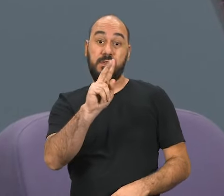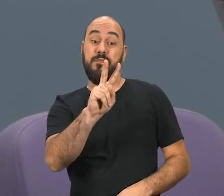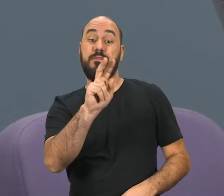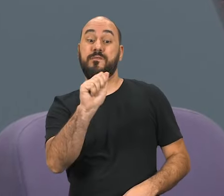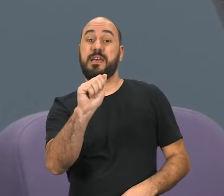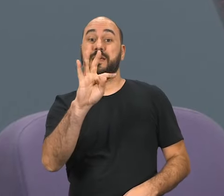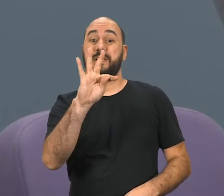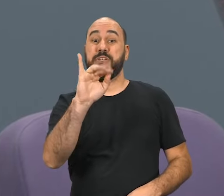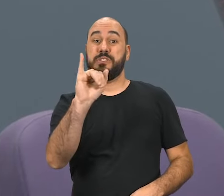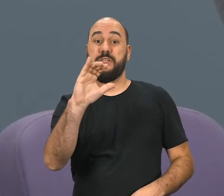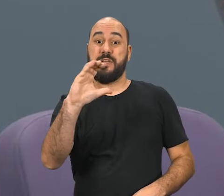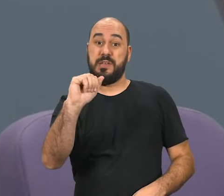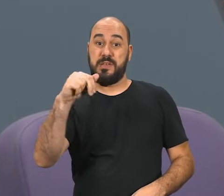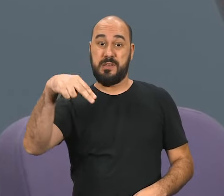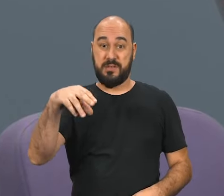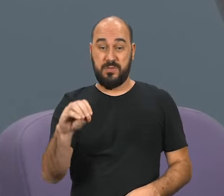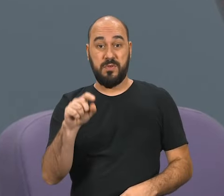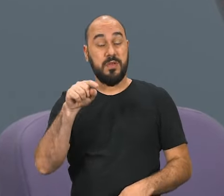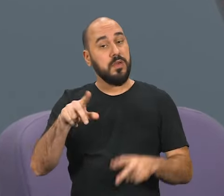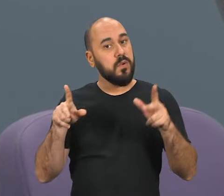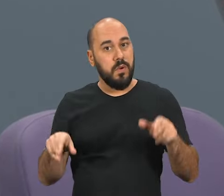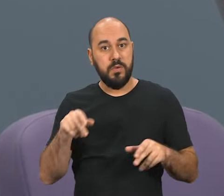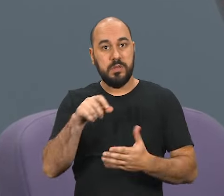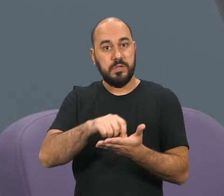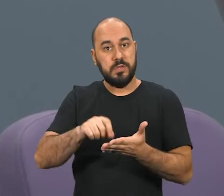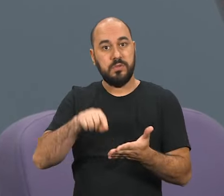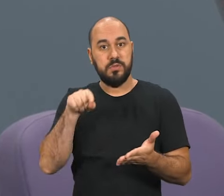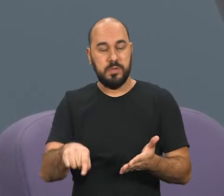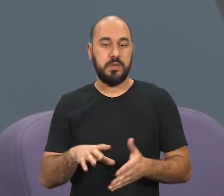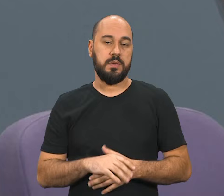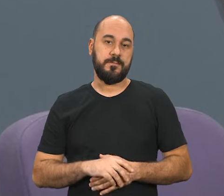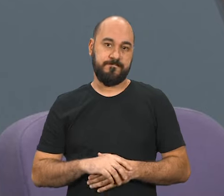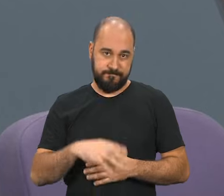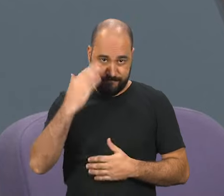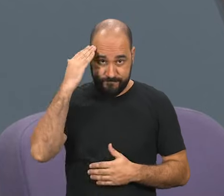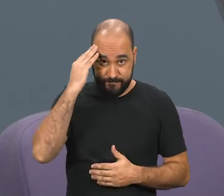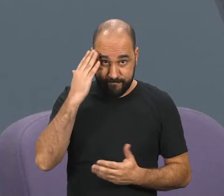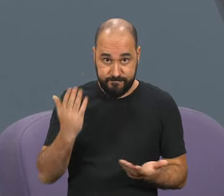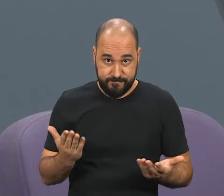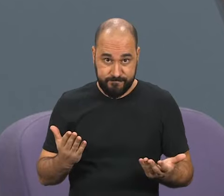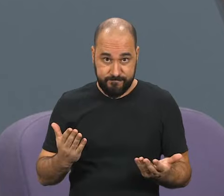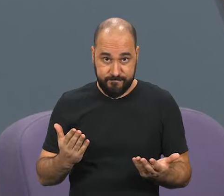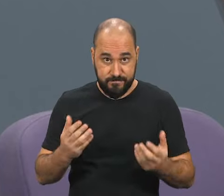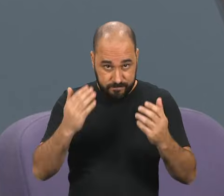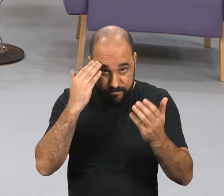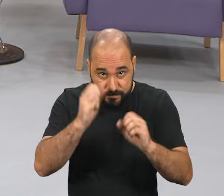com religião, exatamente como está escrito aqui em Apocalipse 13. Entendeu?